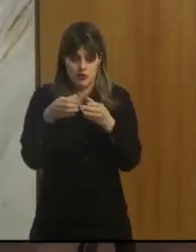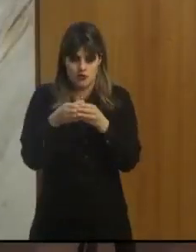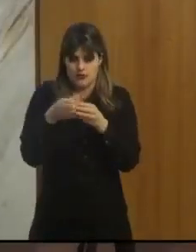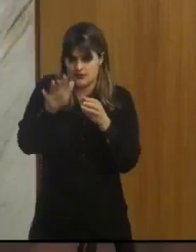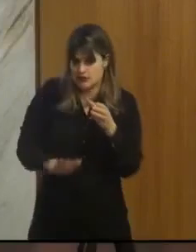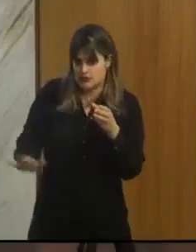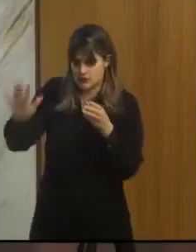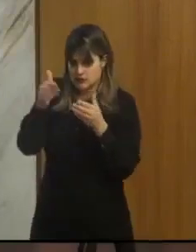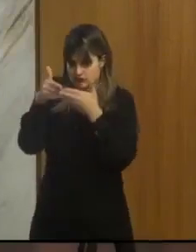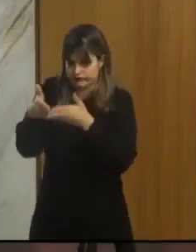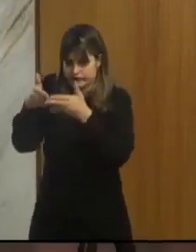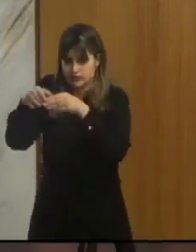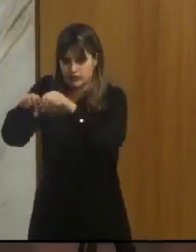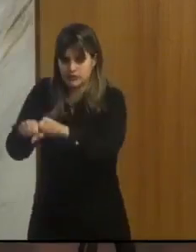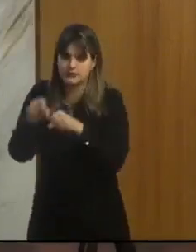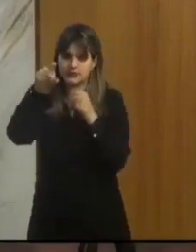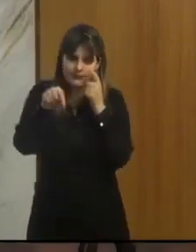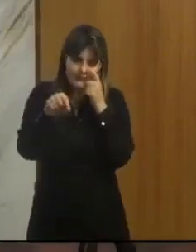Descobrimentos. Apanha também,